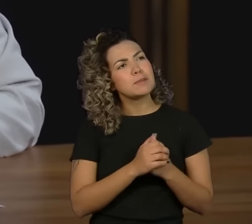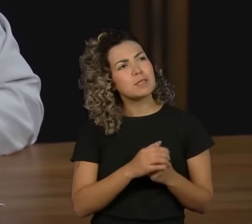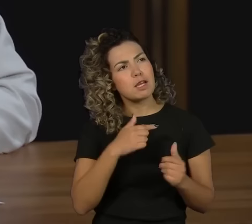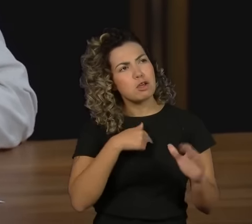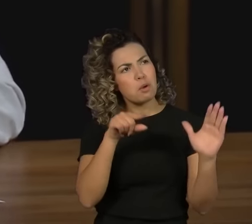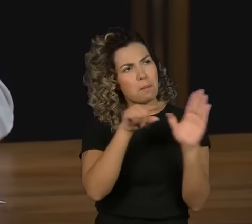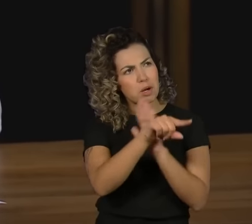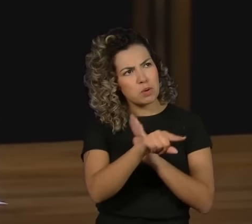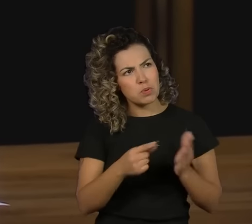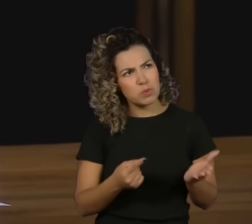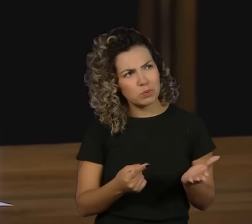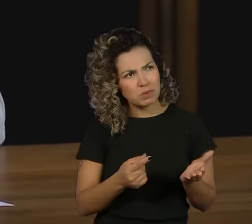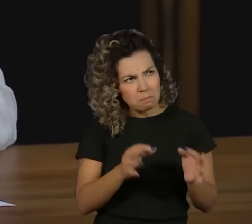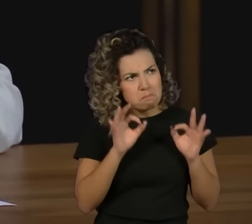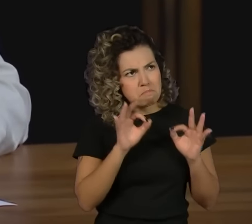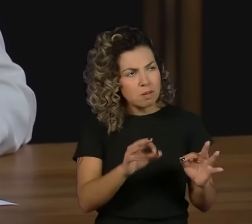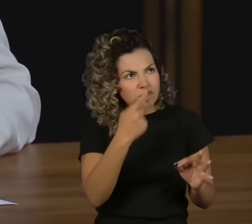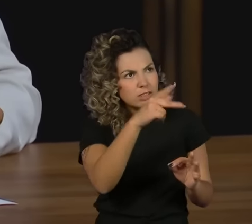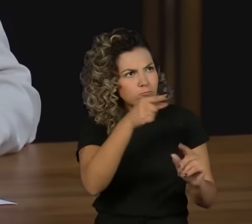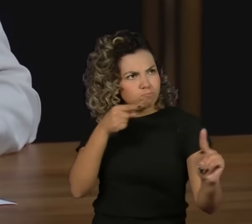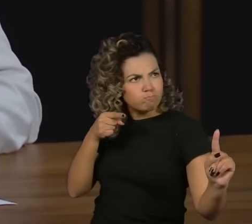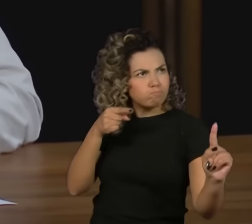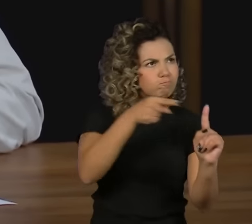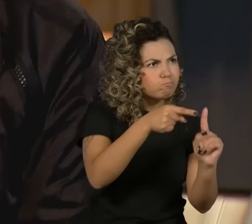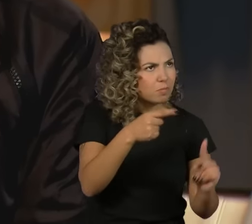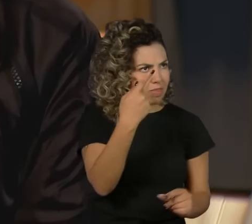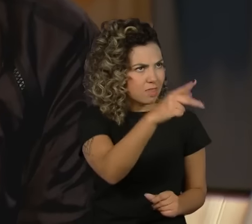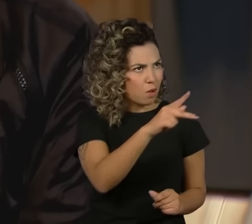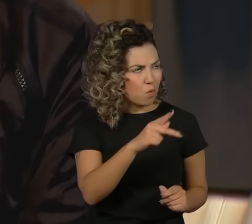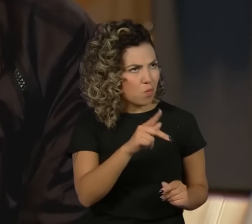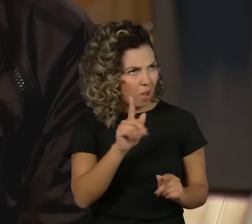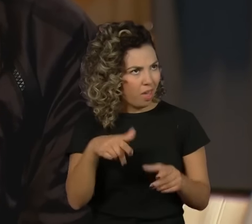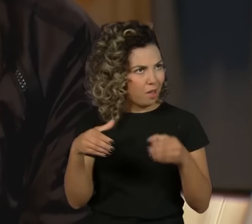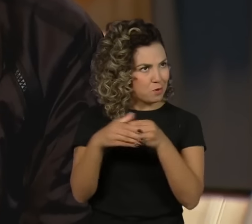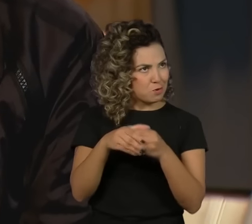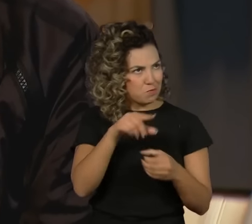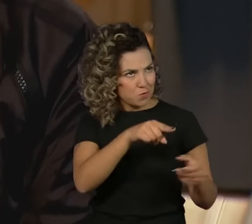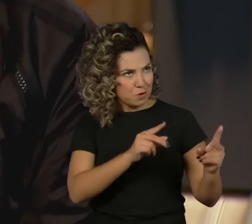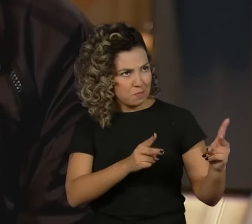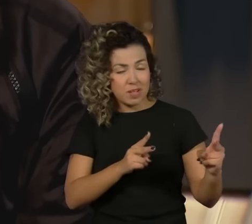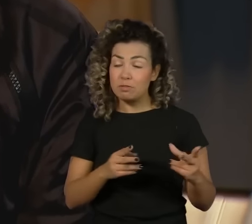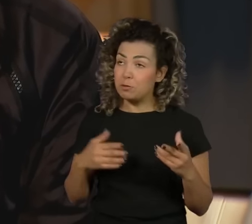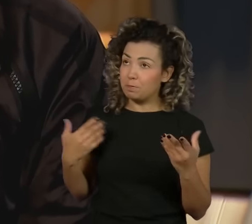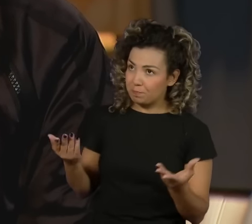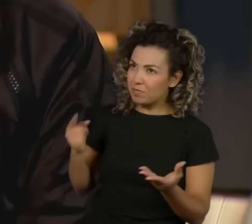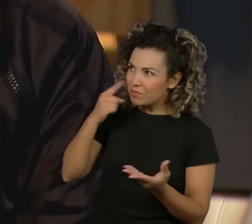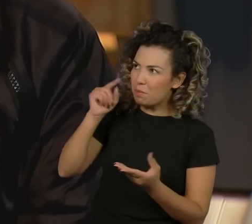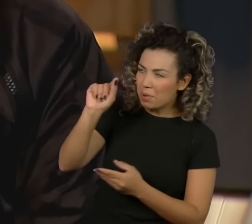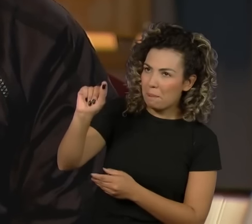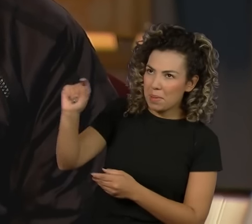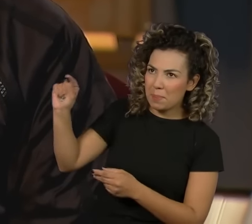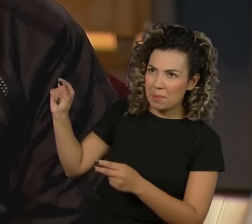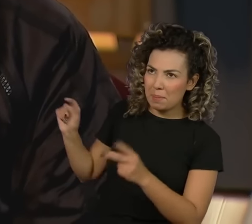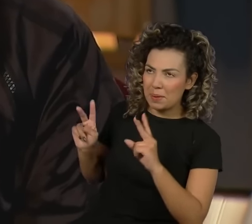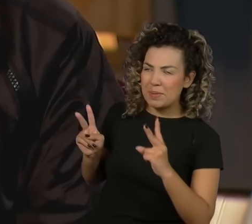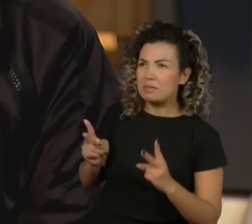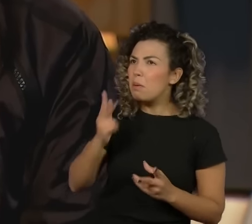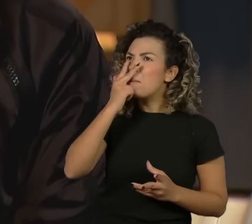como a gente falou no começo? É a sua turma? Todos esses, apesar de serem meio